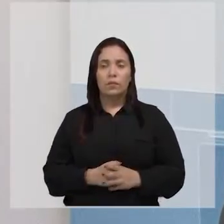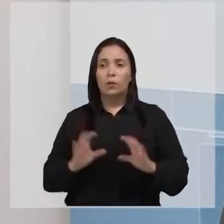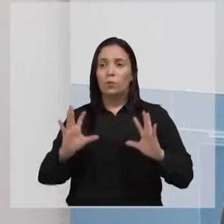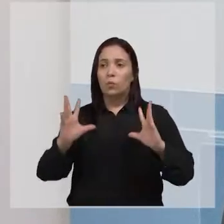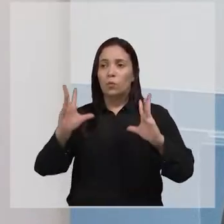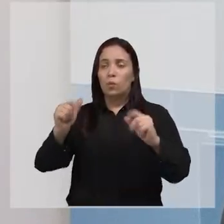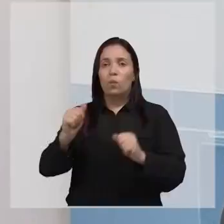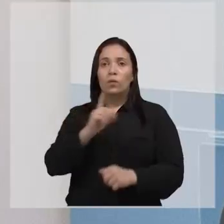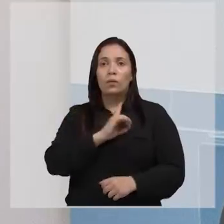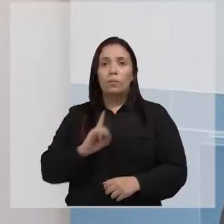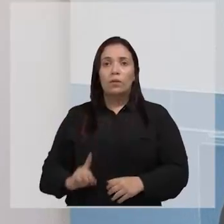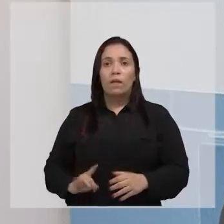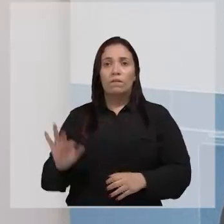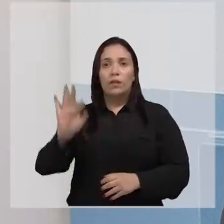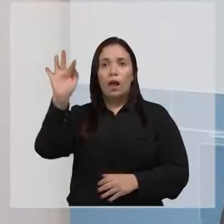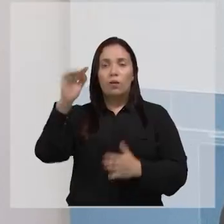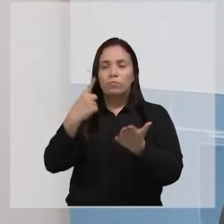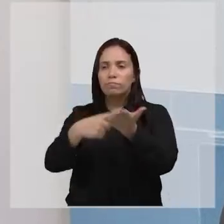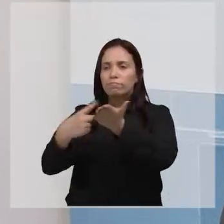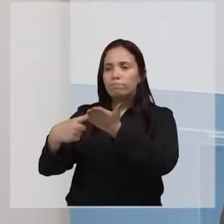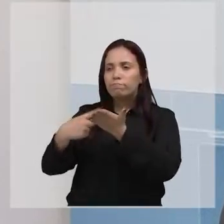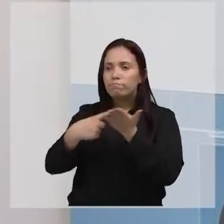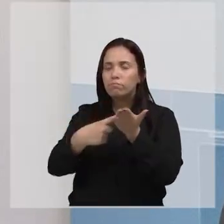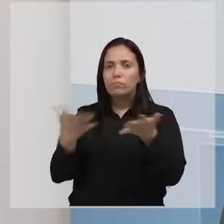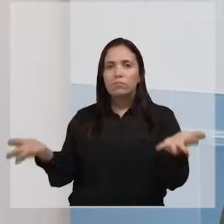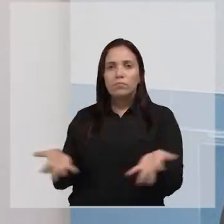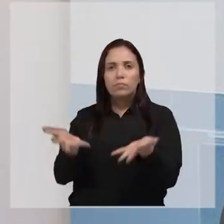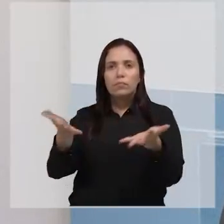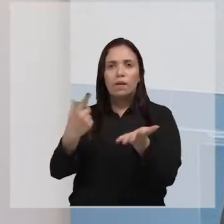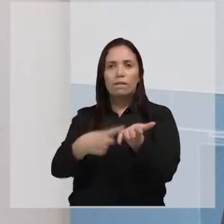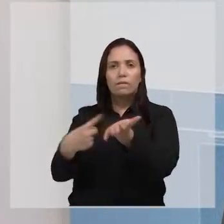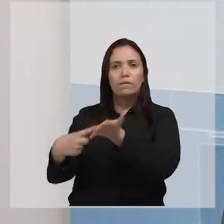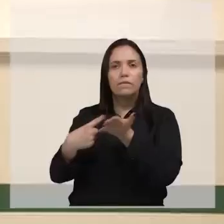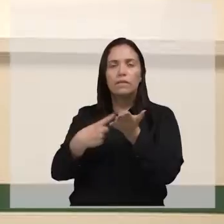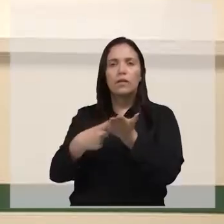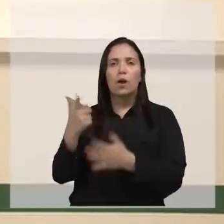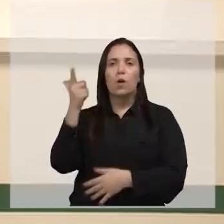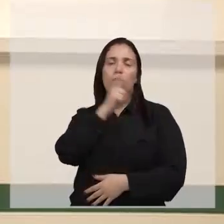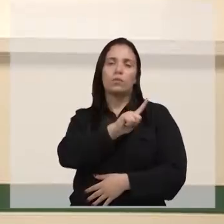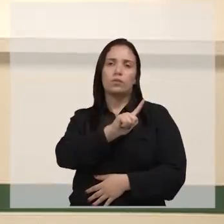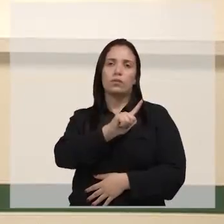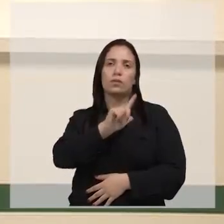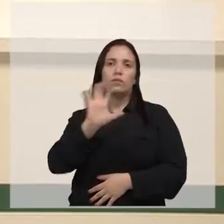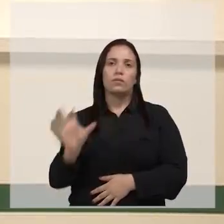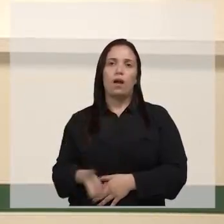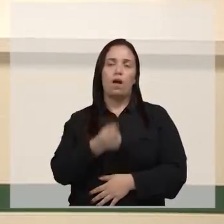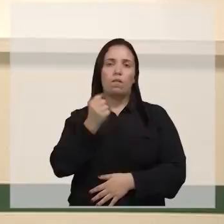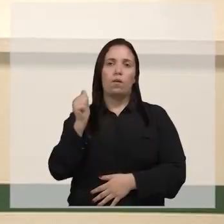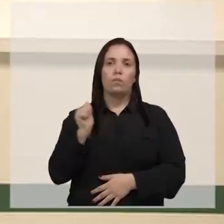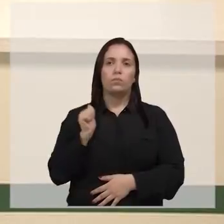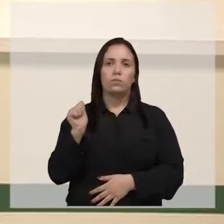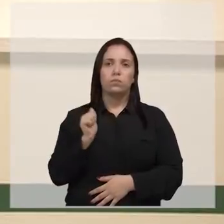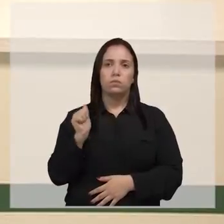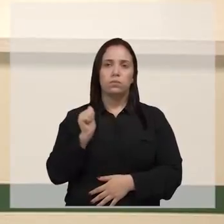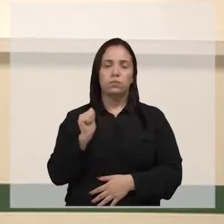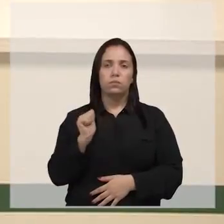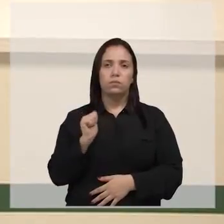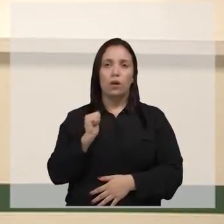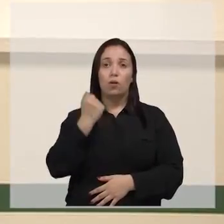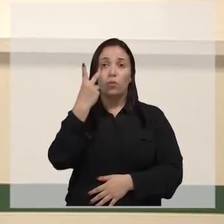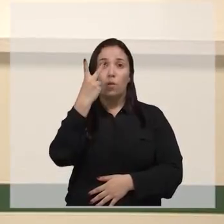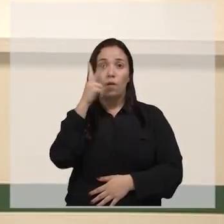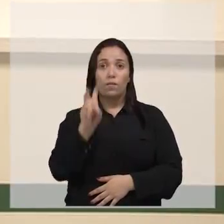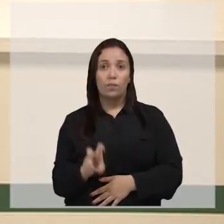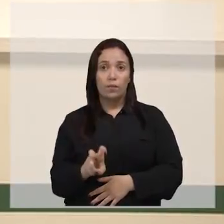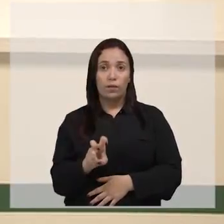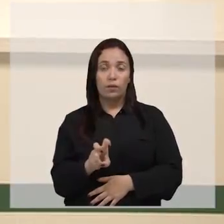aliciada, procurada, cúmplice, valorizada para que salvasse o presidente. Né? Cúmplice, foi cúmplice duas vezes para salvar o